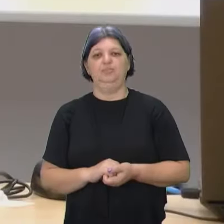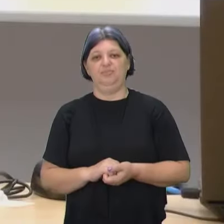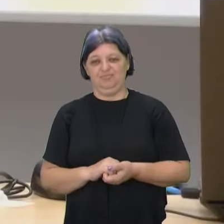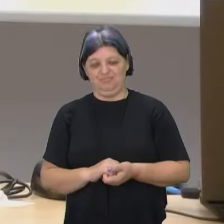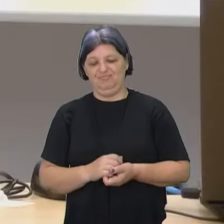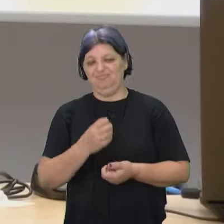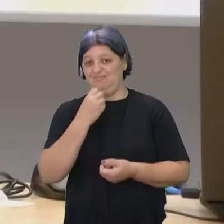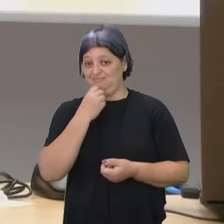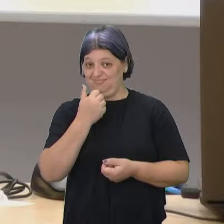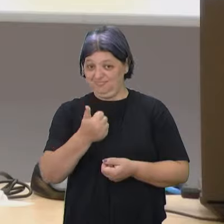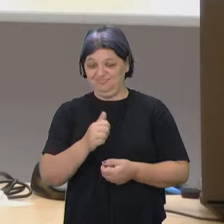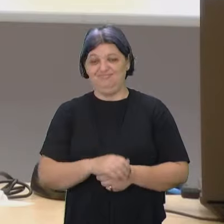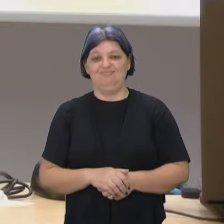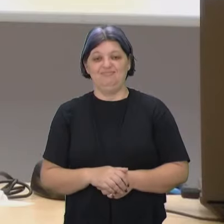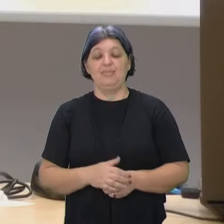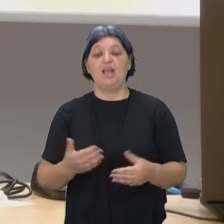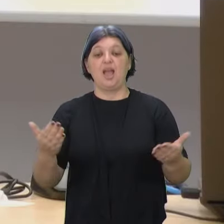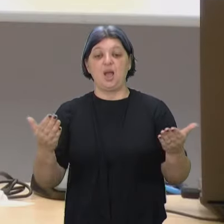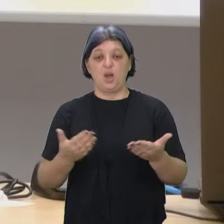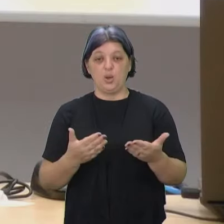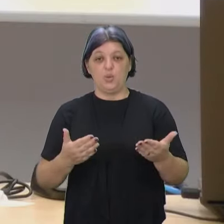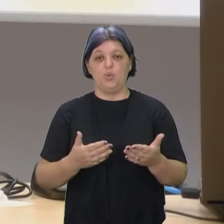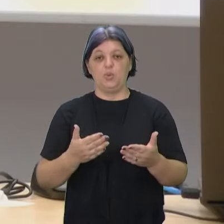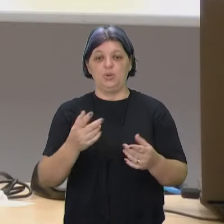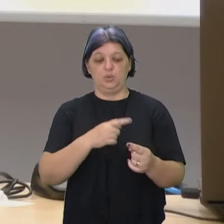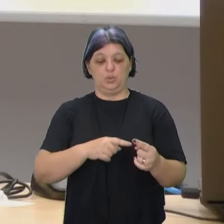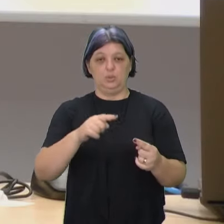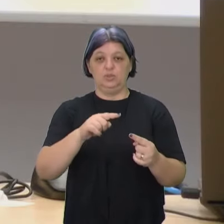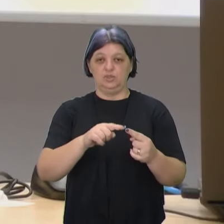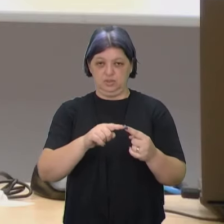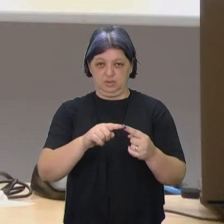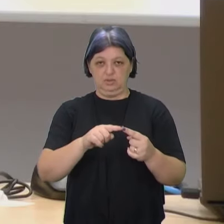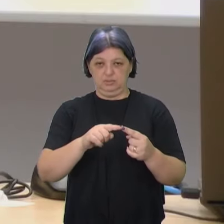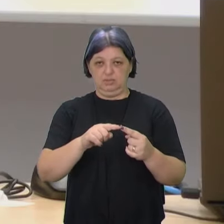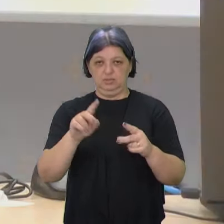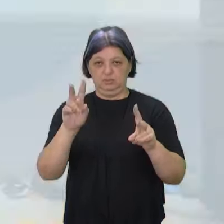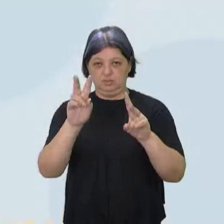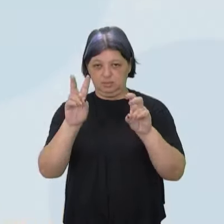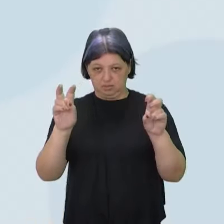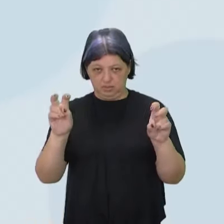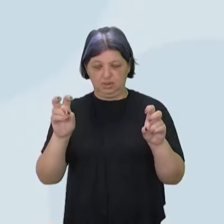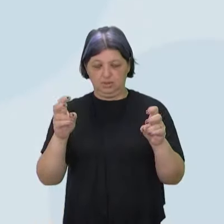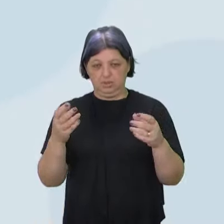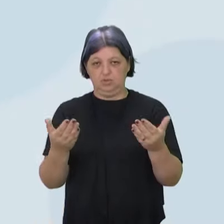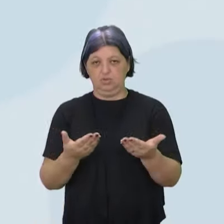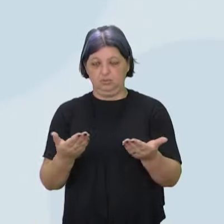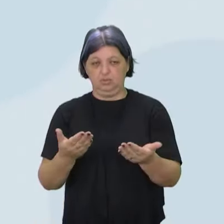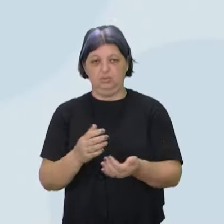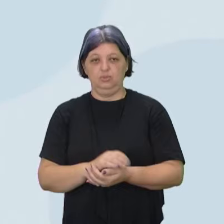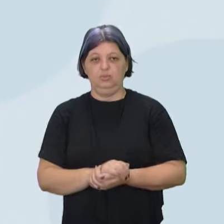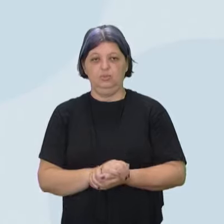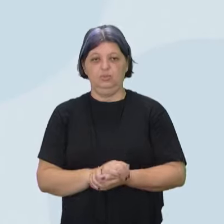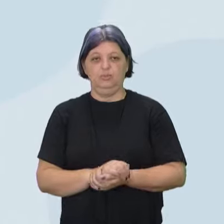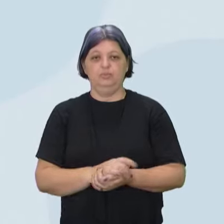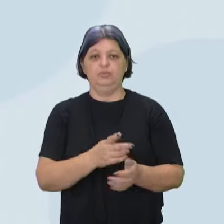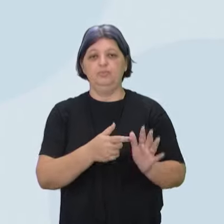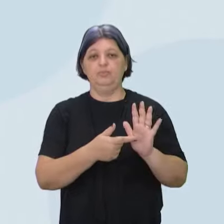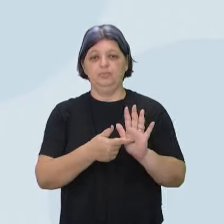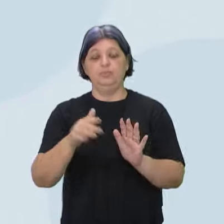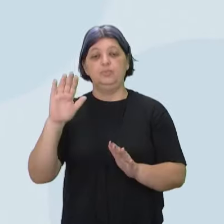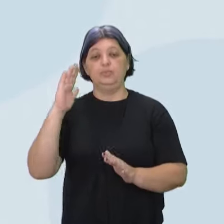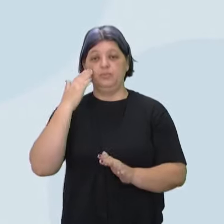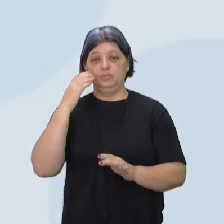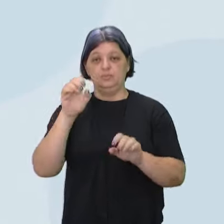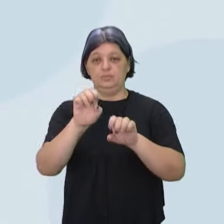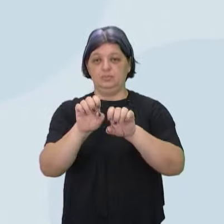Muito bem, agora nós vamos aos objetivos da pauta de hoje, que é apresentar e